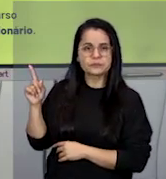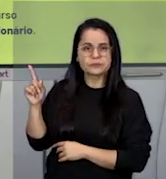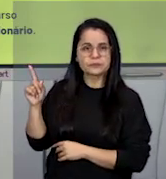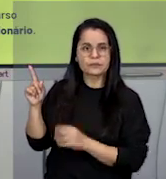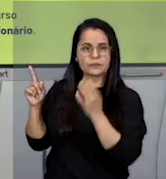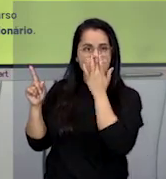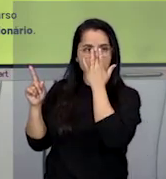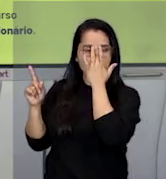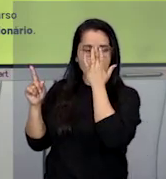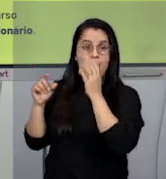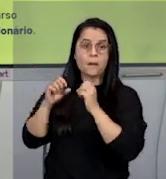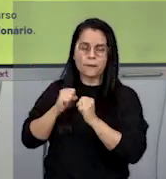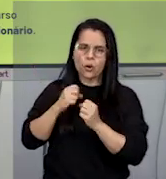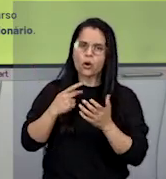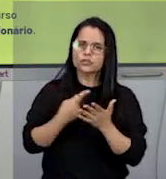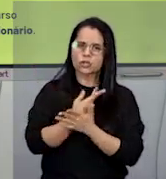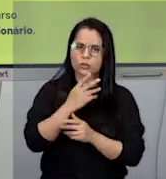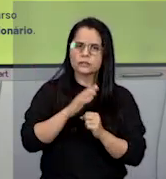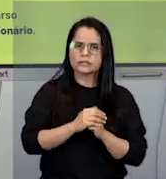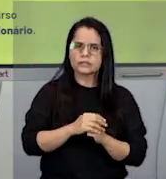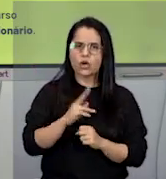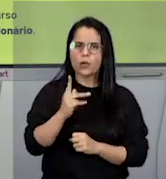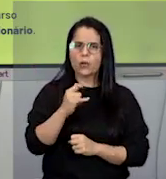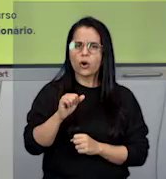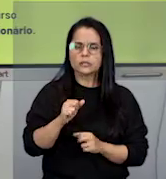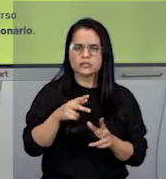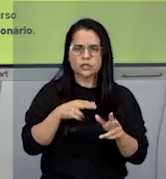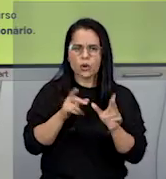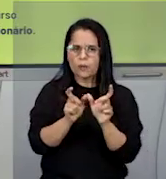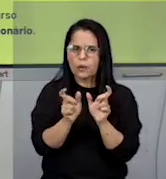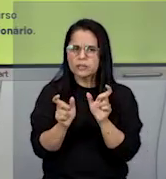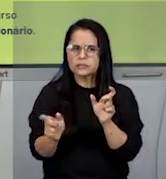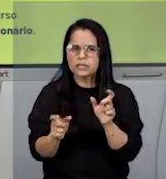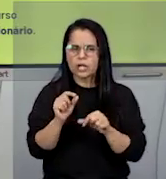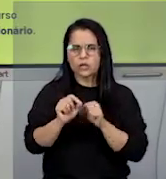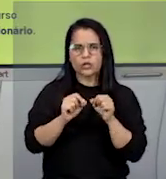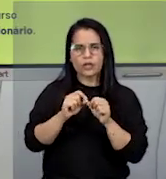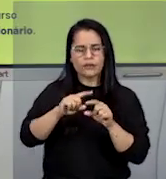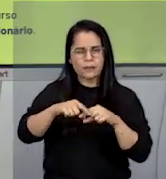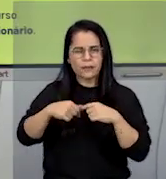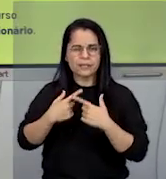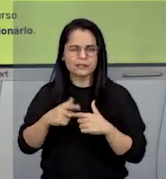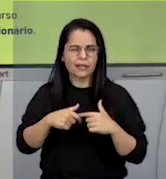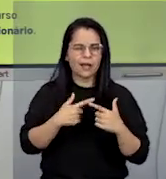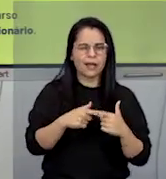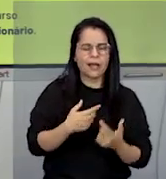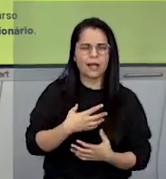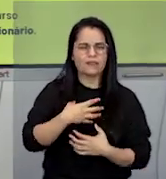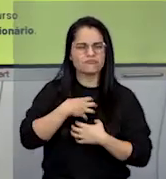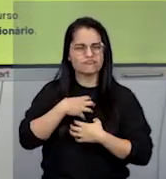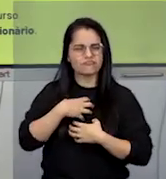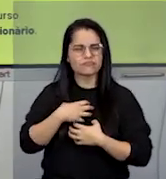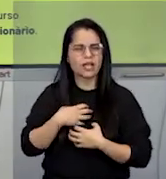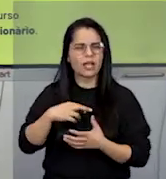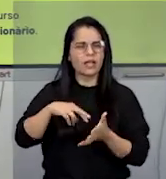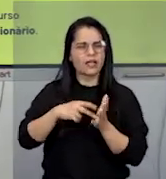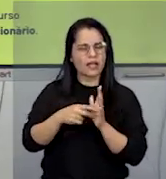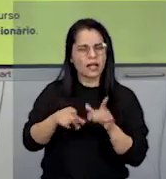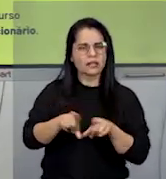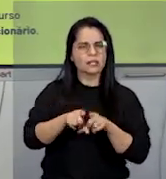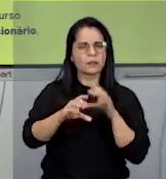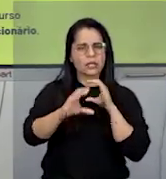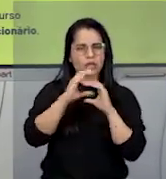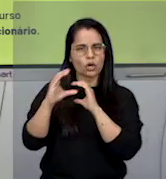também polissêmicas, mesmo as homônimas. Como? Enquanto vão emprestando seu sentido às situações de